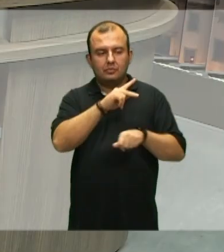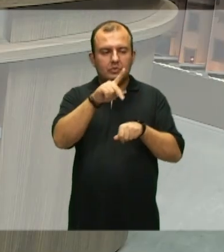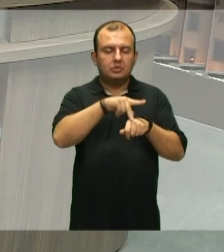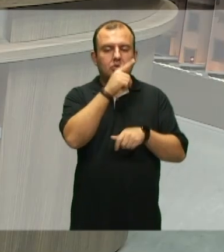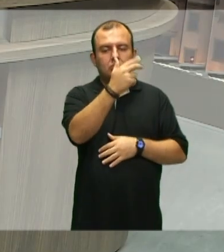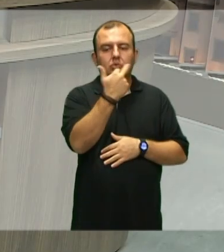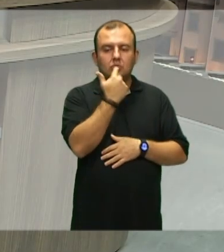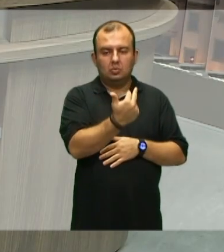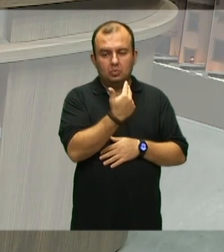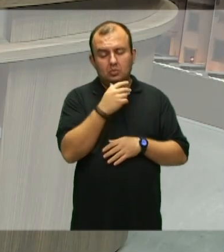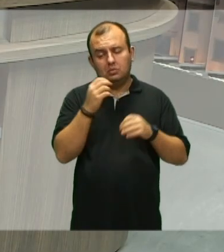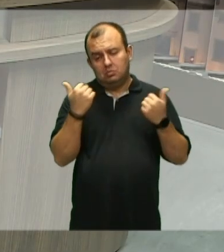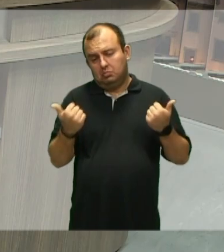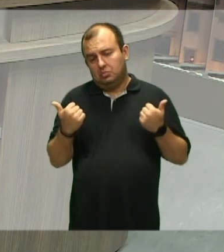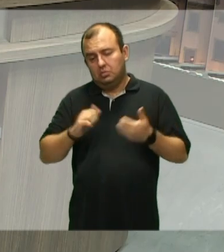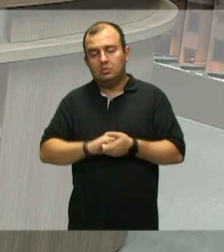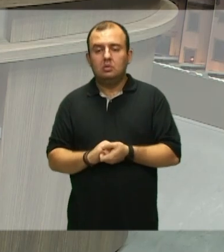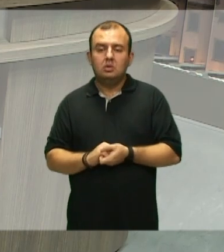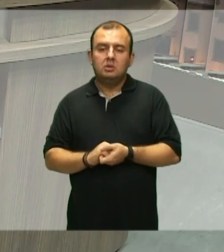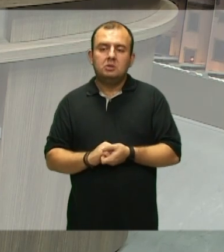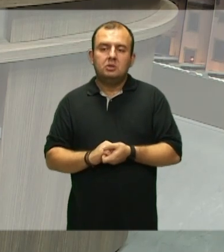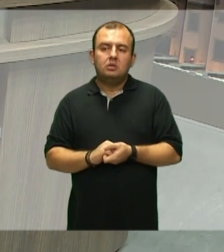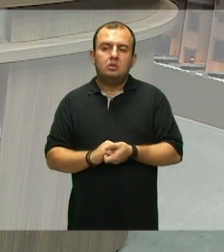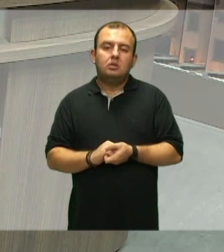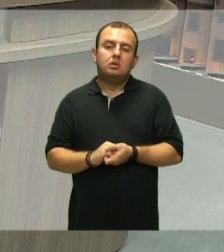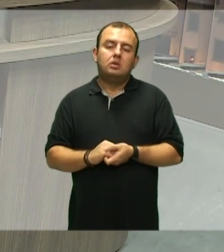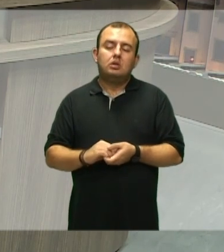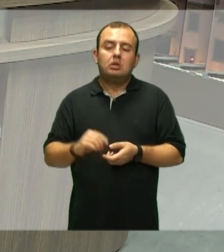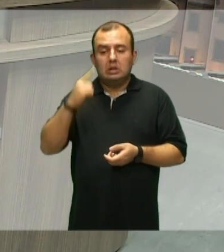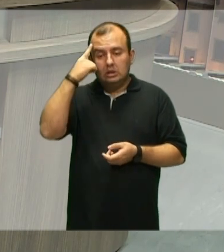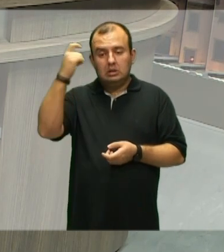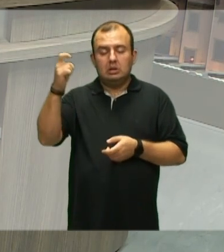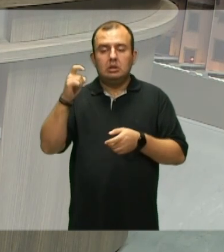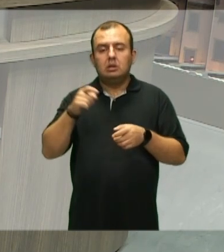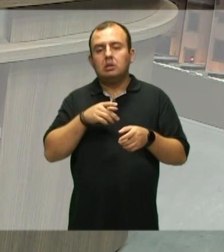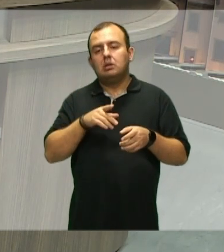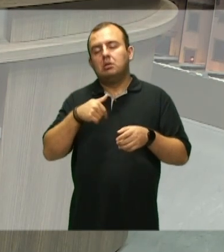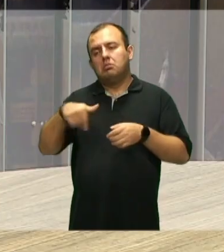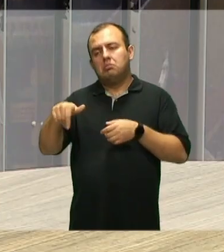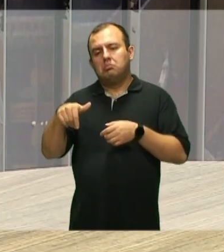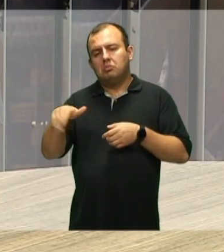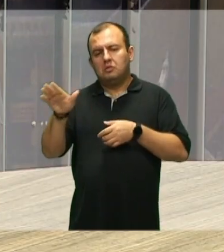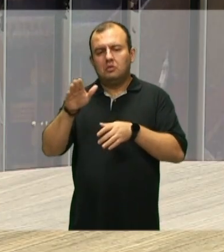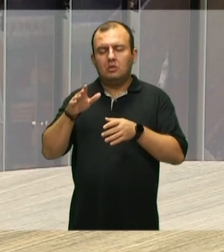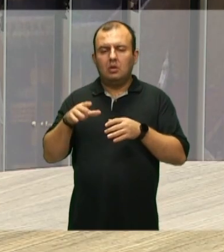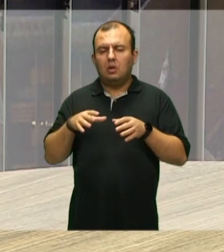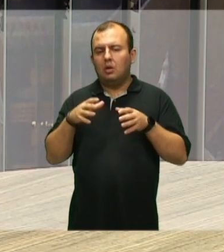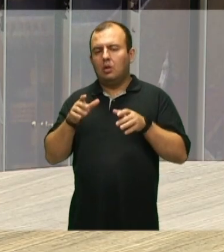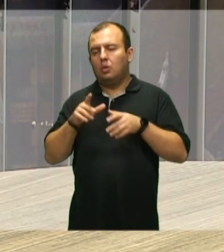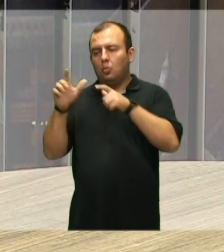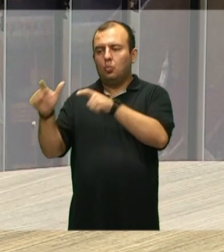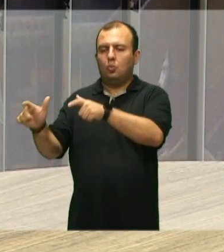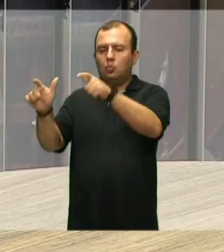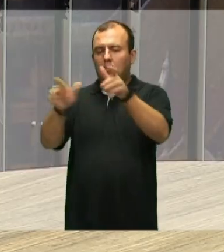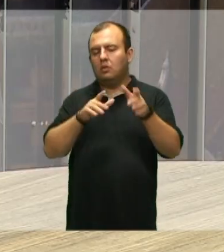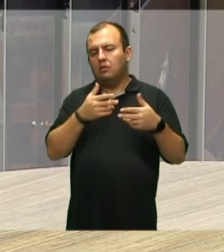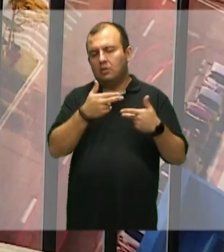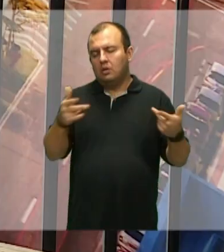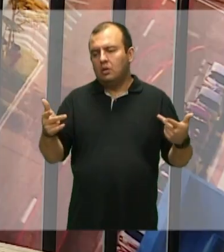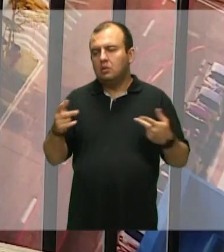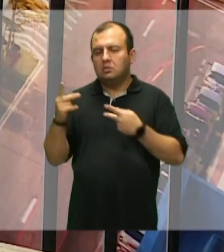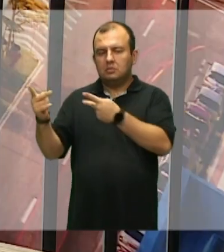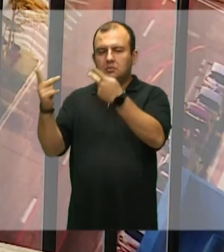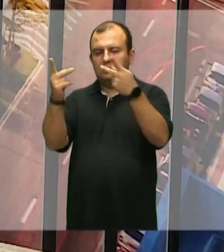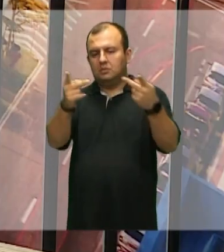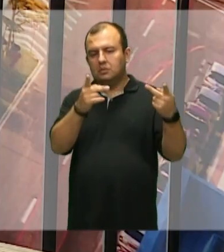outra língua, né? Então, a ideia é circular bastante, assim, é que ele tenha vida longa. Eu